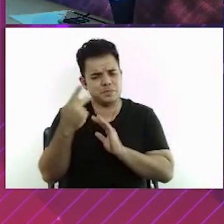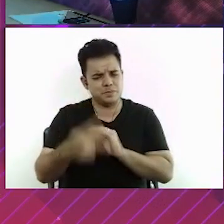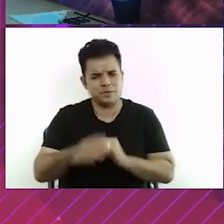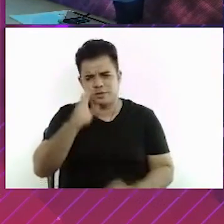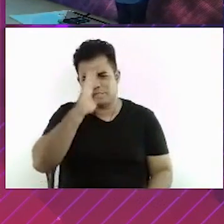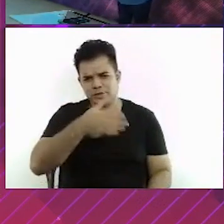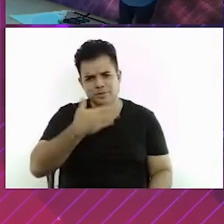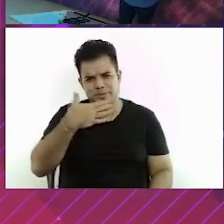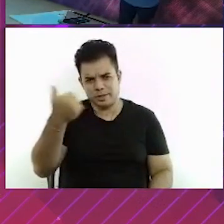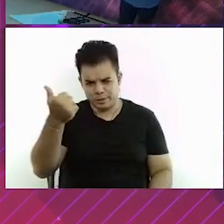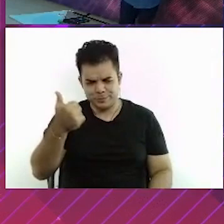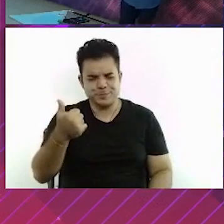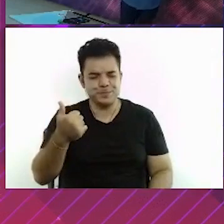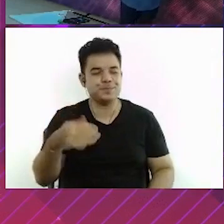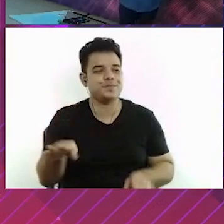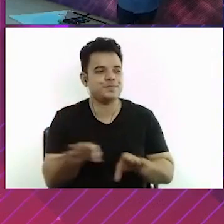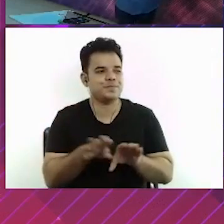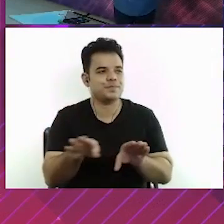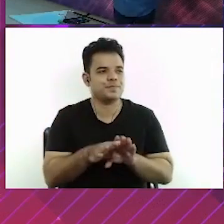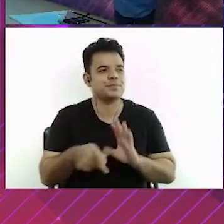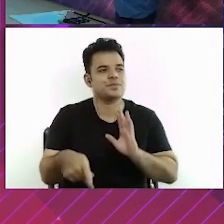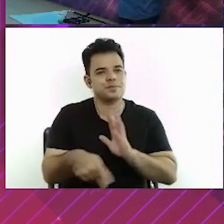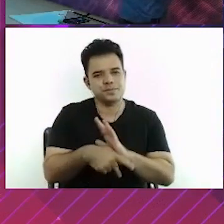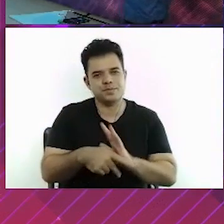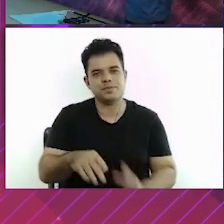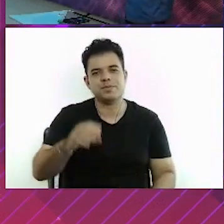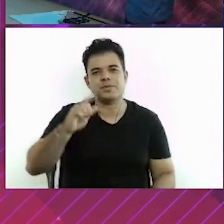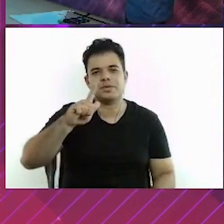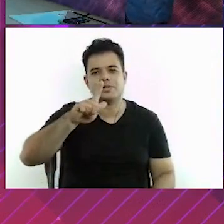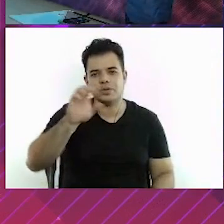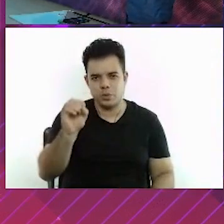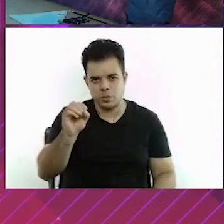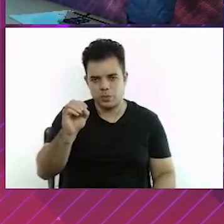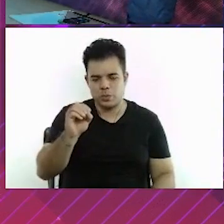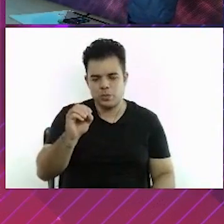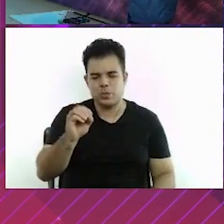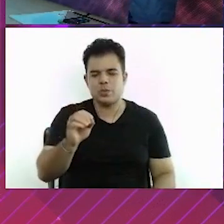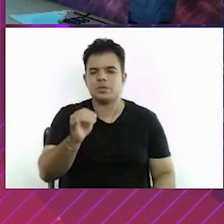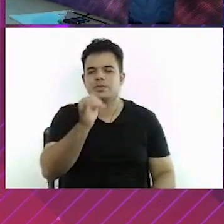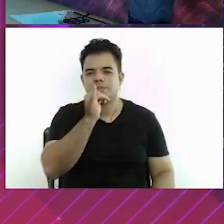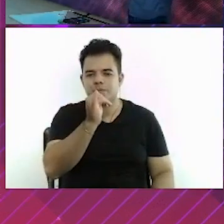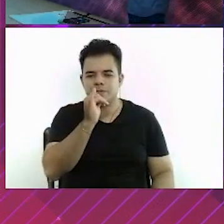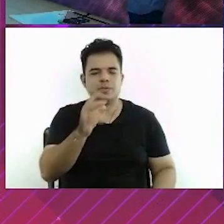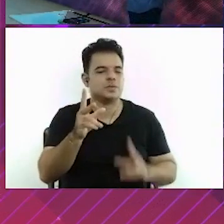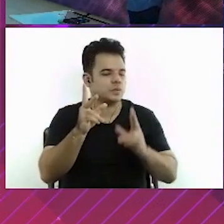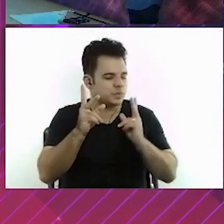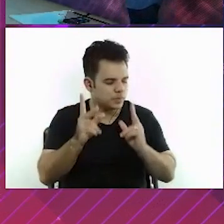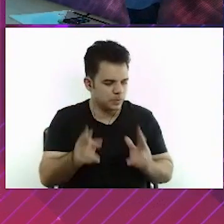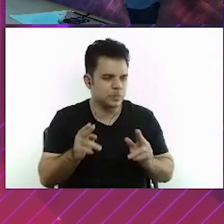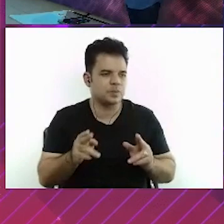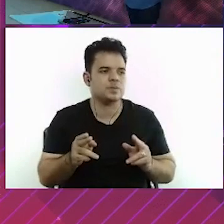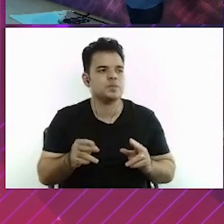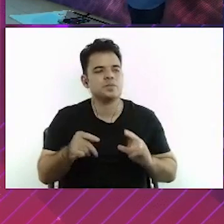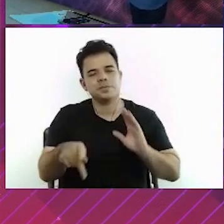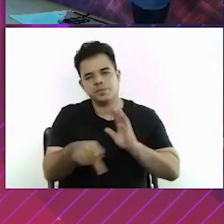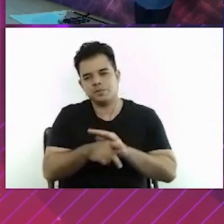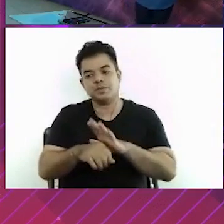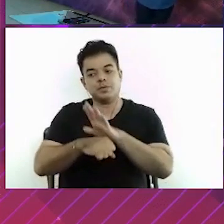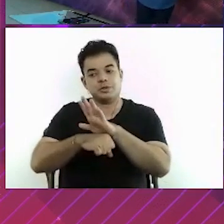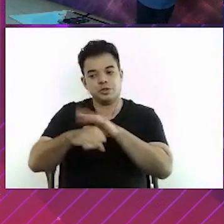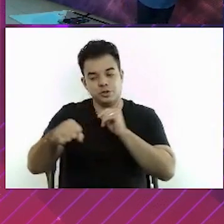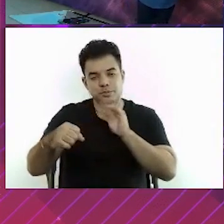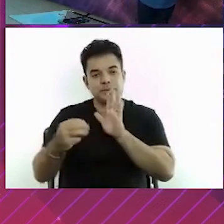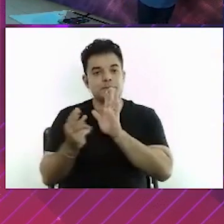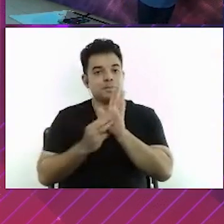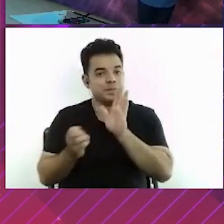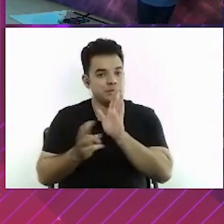gente tem um exemplo em Go. Mesma coisa, vai abrir uma conexão, ele vai chamar um método específico,